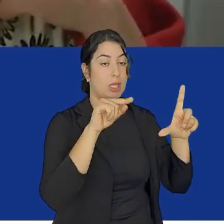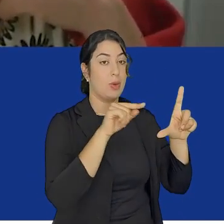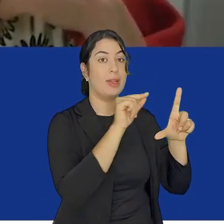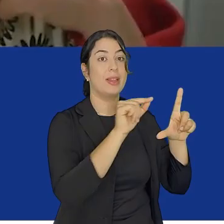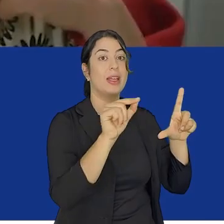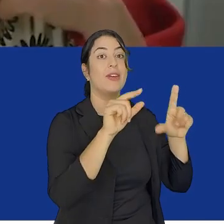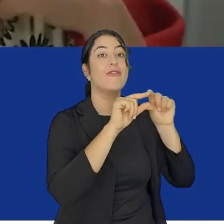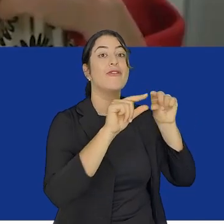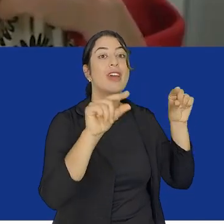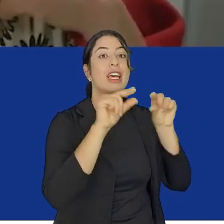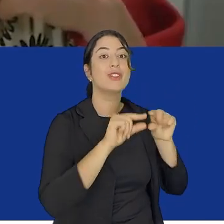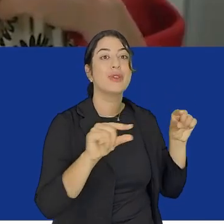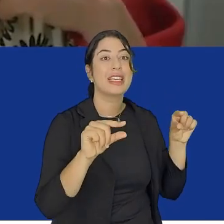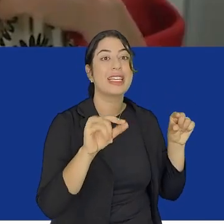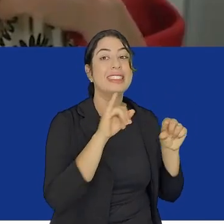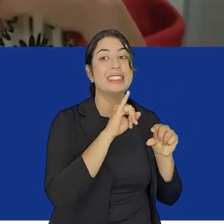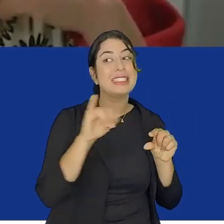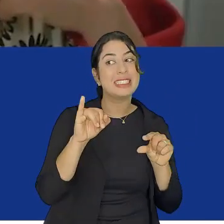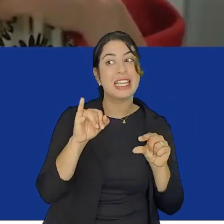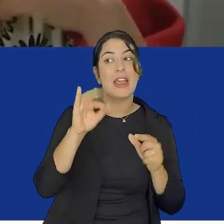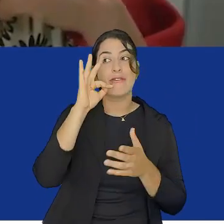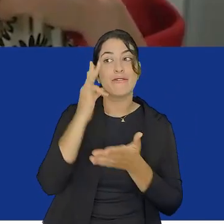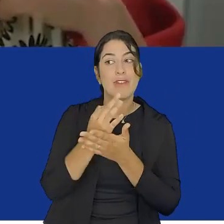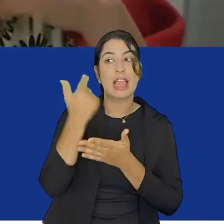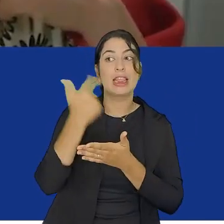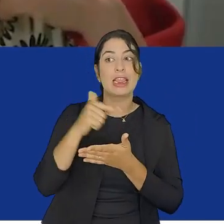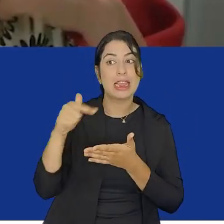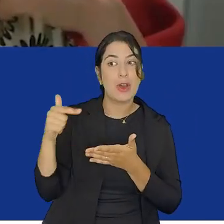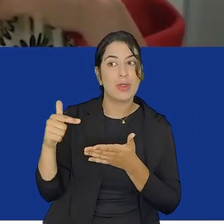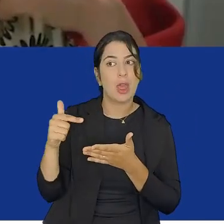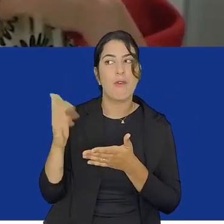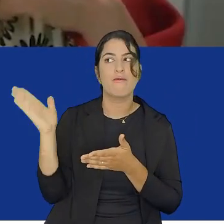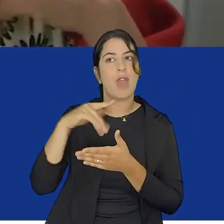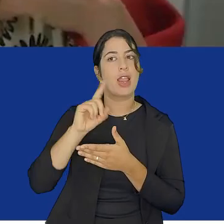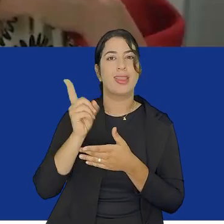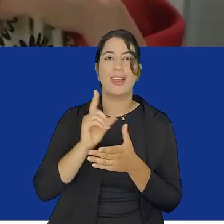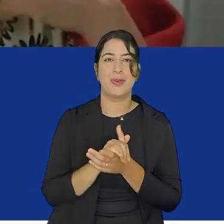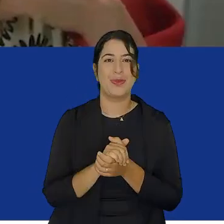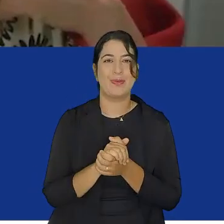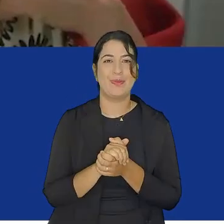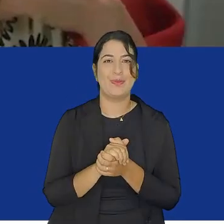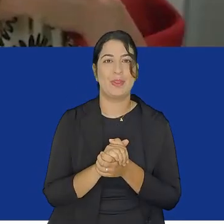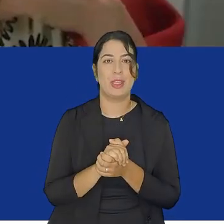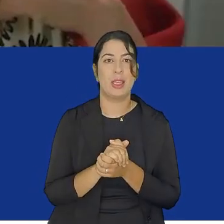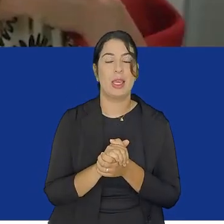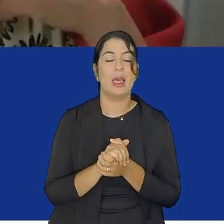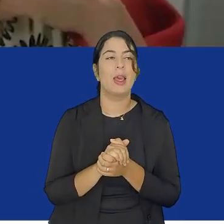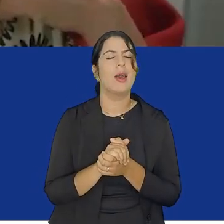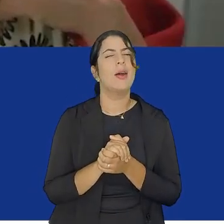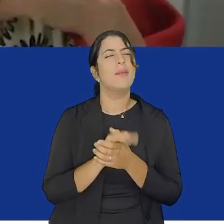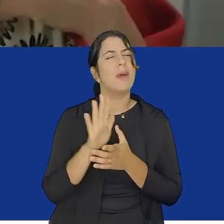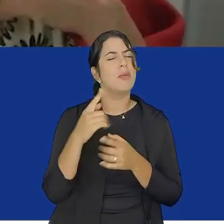porque é isso. Não quer dizer que está tudo dado e que vai dar certo, quer dizer que nós estamos buscando um caminho possível.